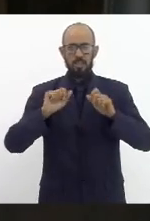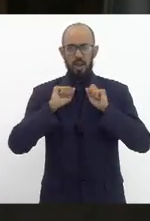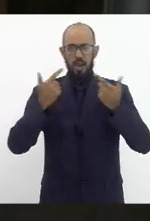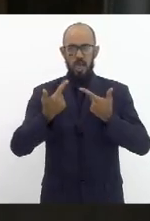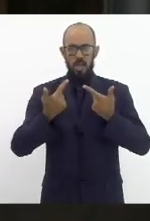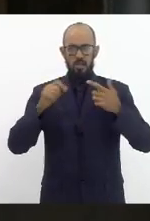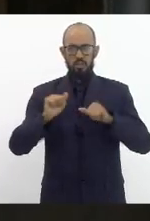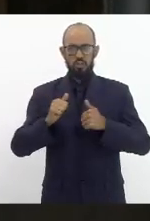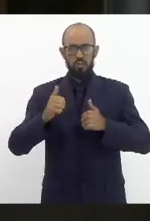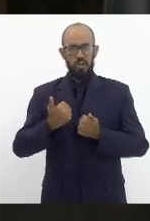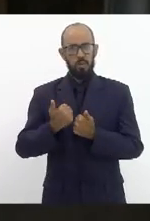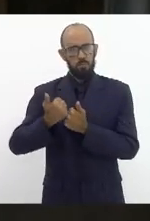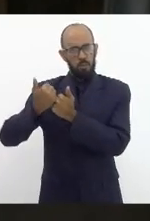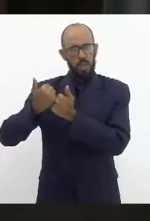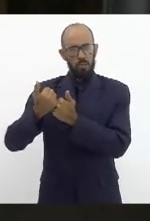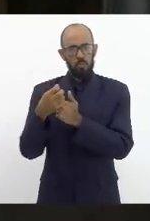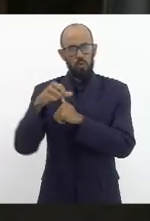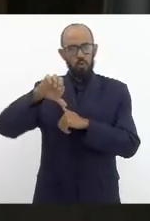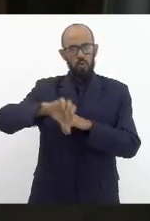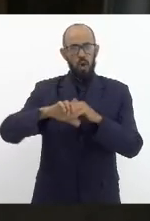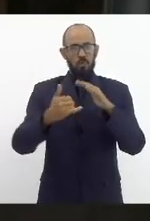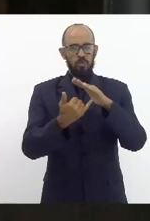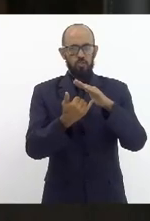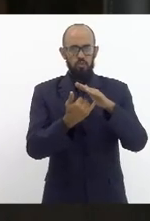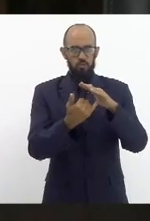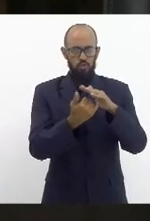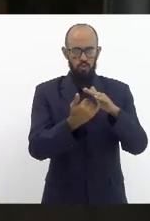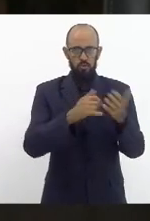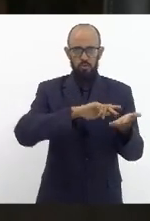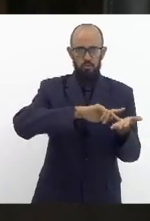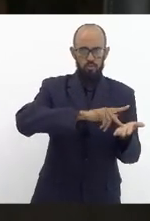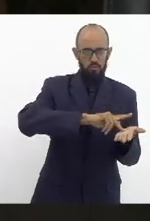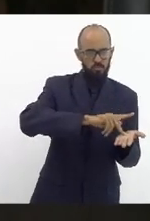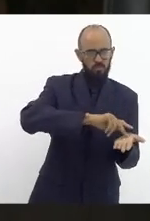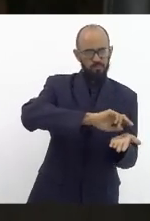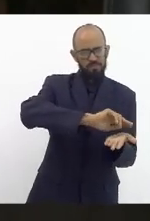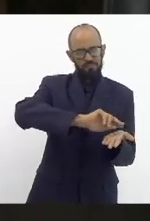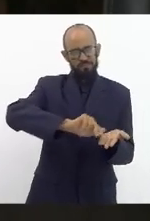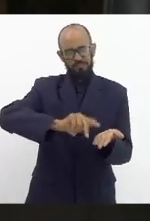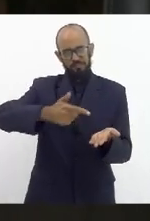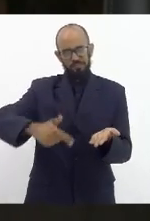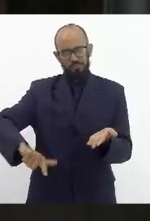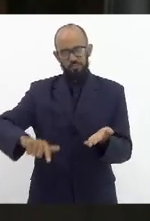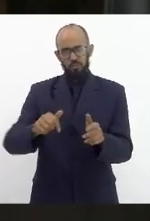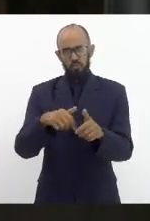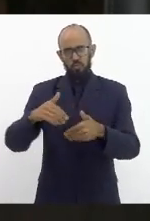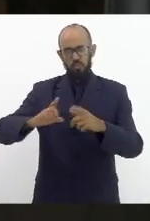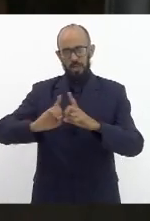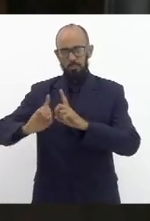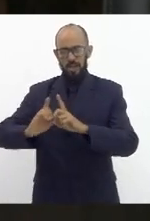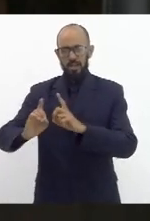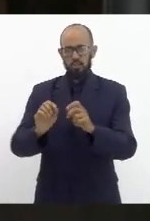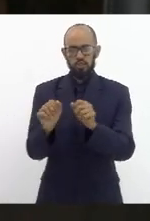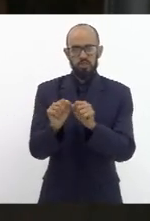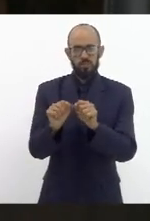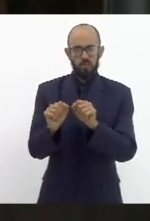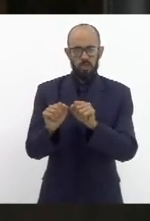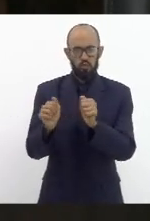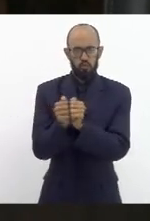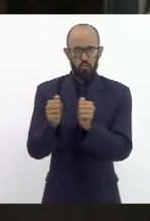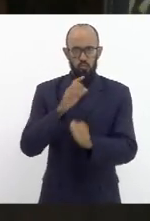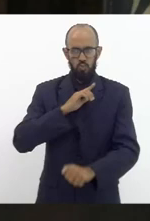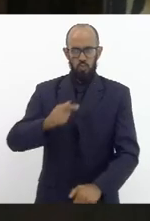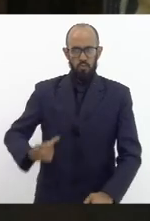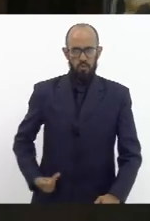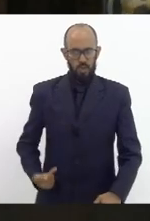9 instituições, os sindicatos, enfim, já num amplo debate feito com o governo a respeito dessa reestruturação. E aí eu